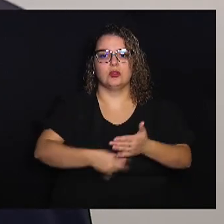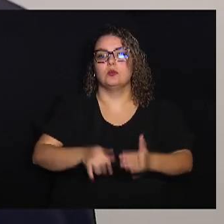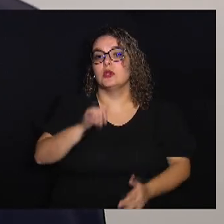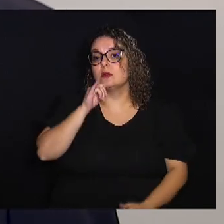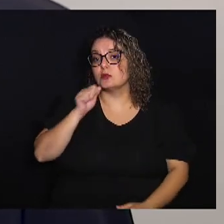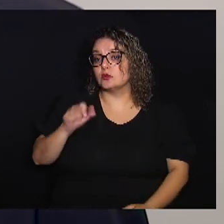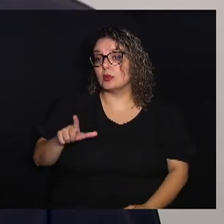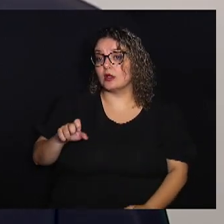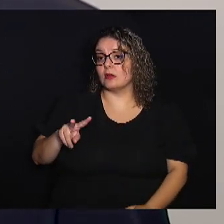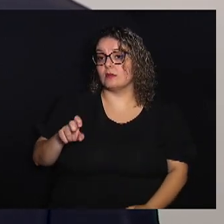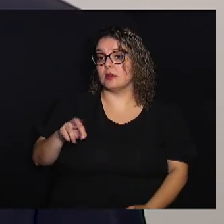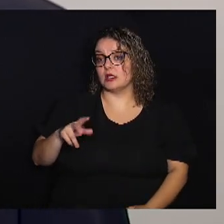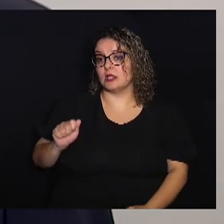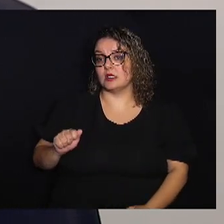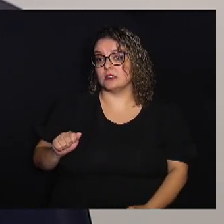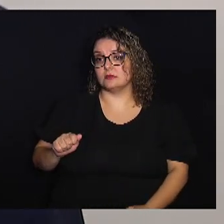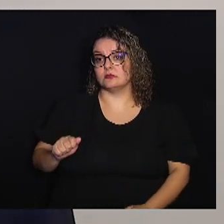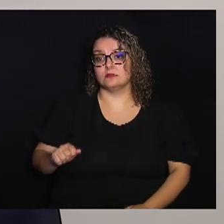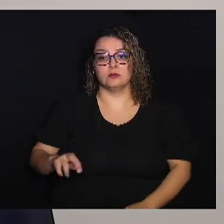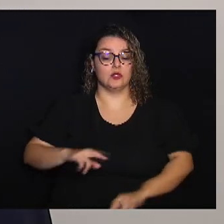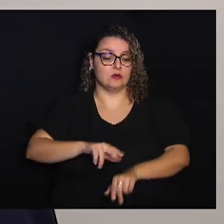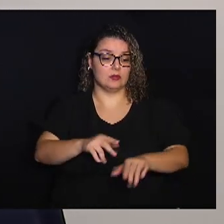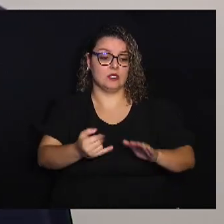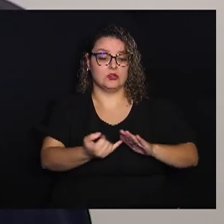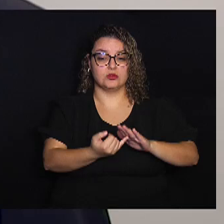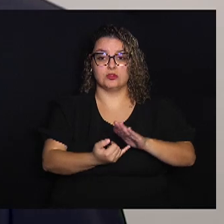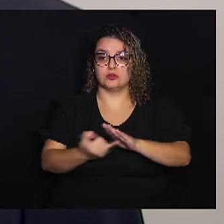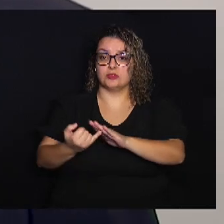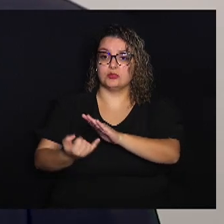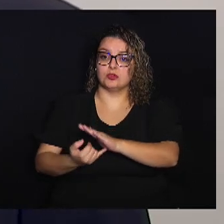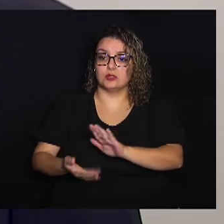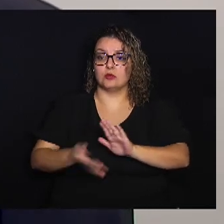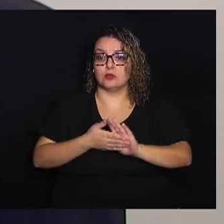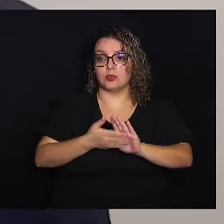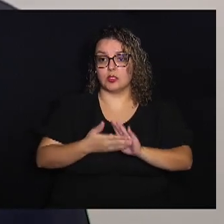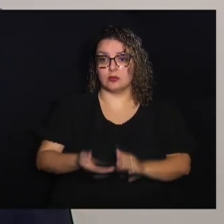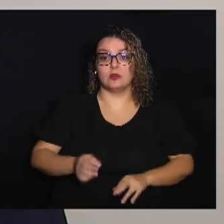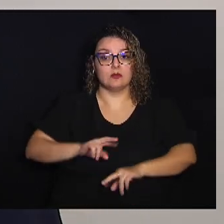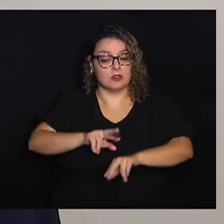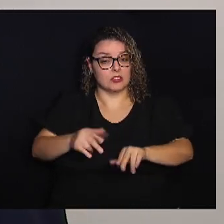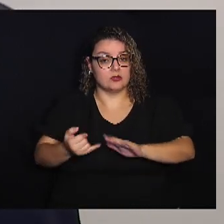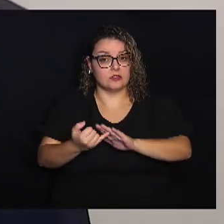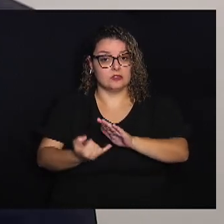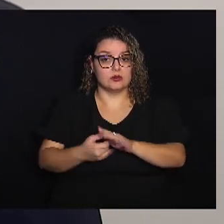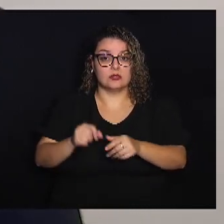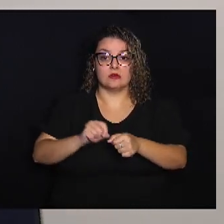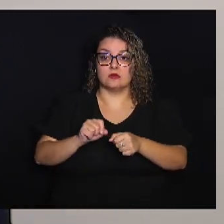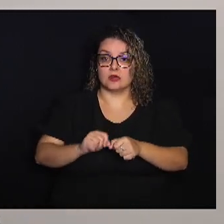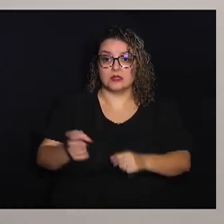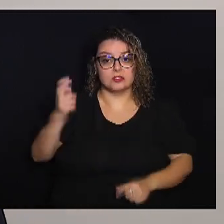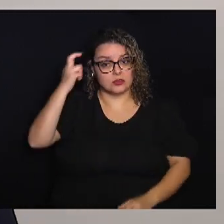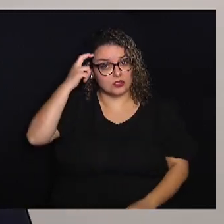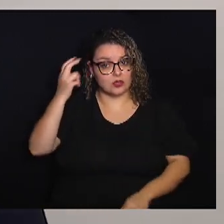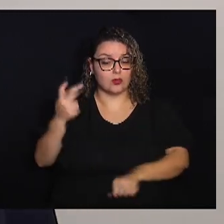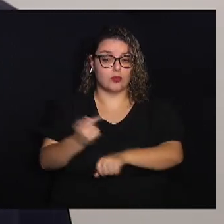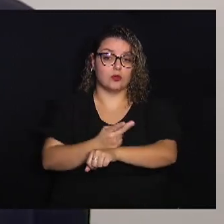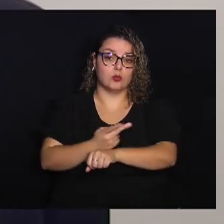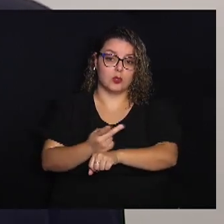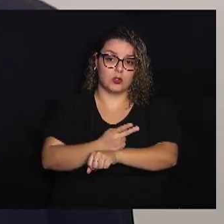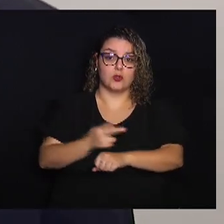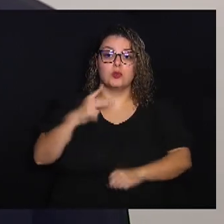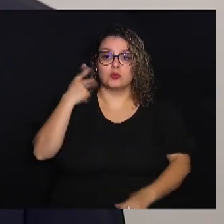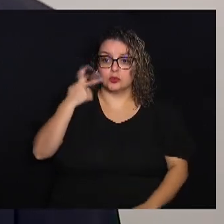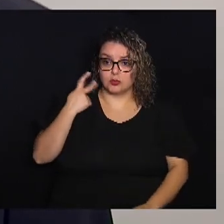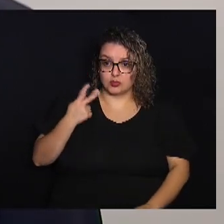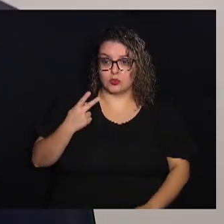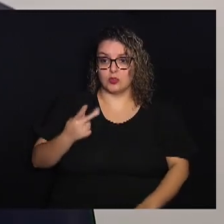alvará, por entidades que propõem a fazer. Muitas dessas entidades, desses fazedores de cultura, ele procura o vereador